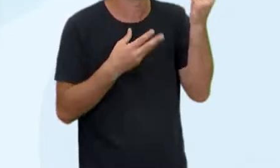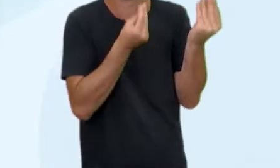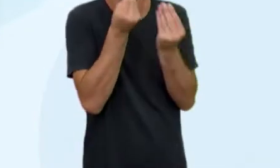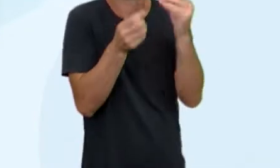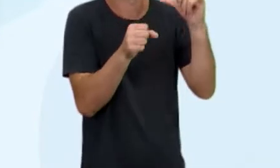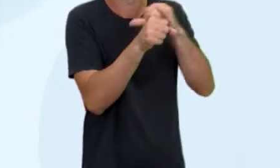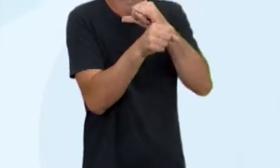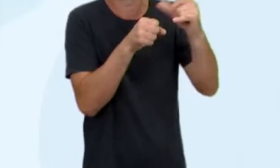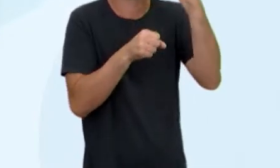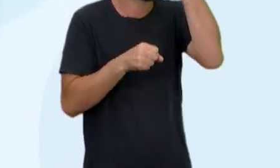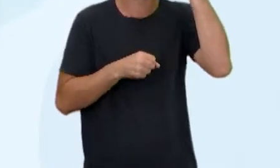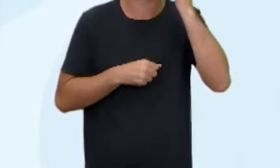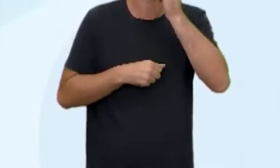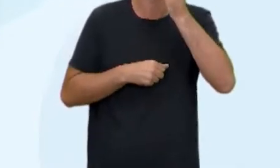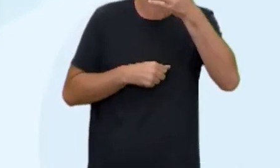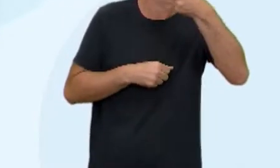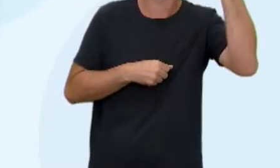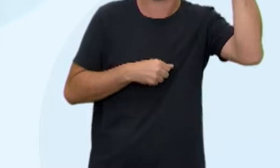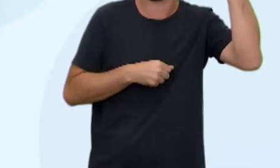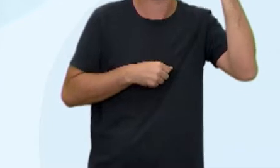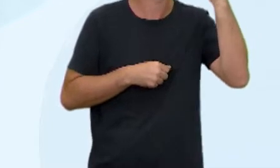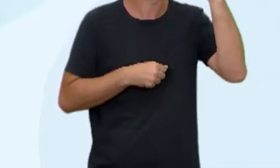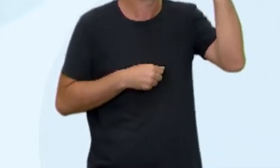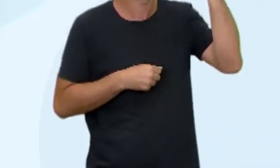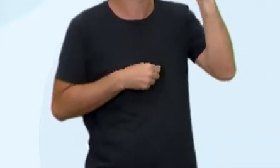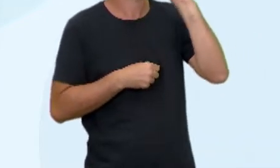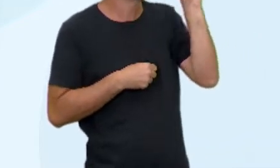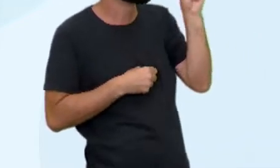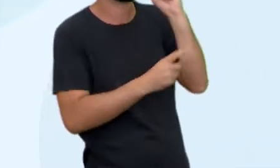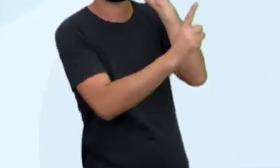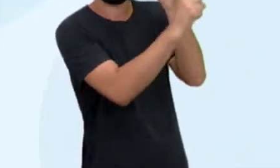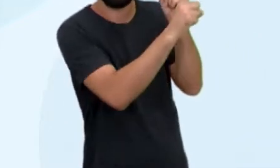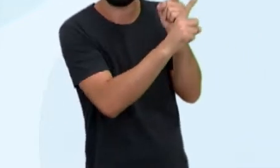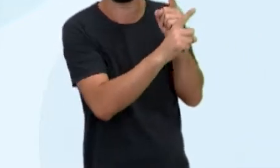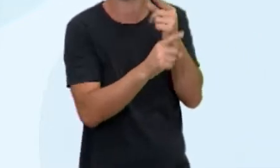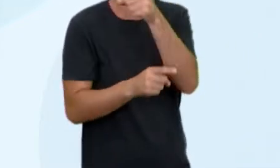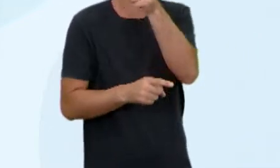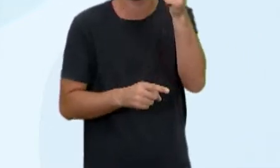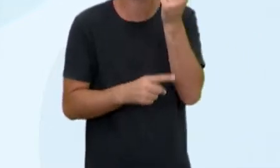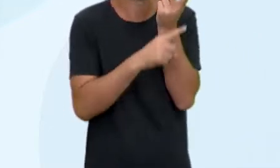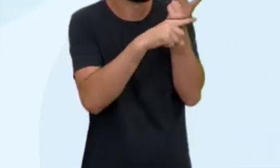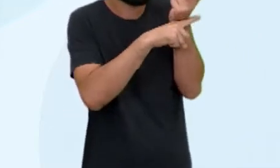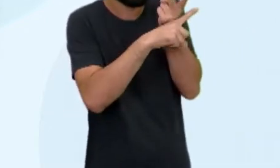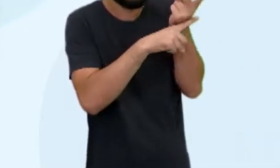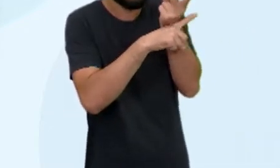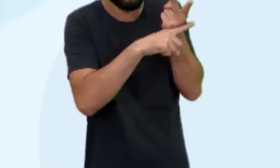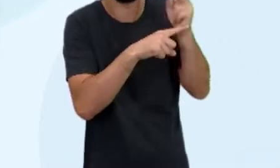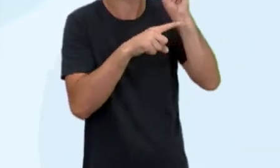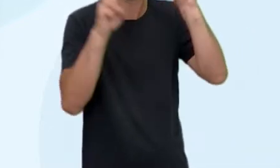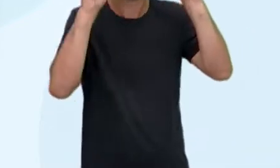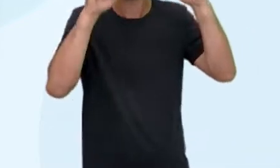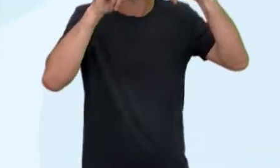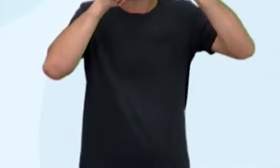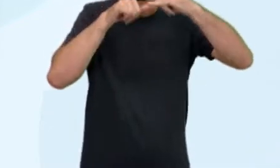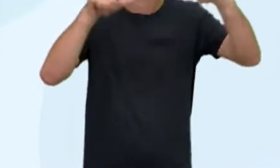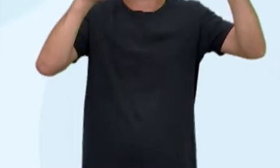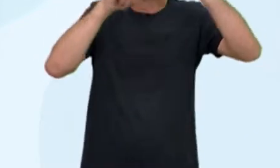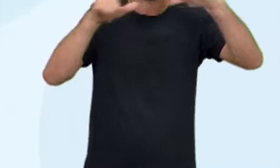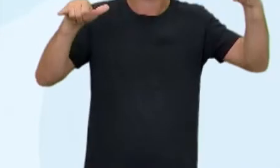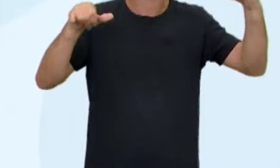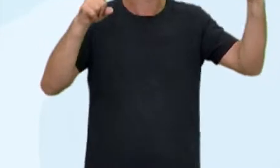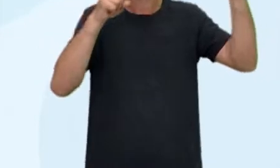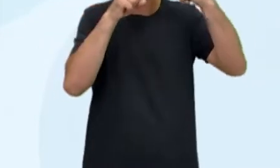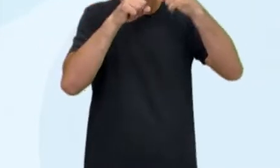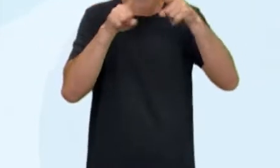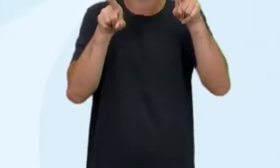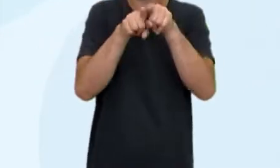convencimento utilizadas pela publicidade, direcionando o olhar de vocês, estudantes, para anúncios que considerassem aí ter forte potencial